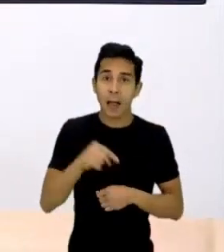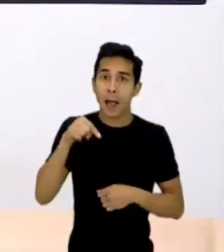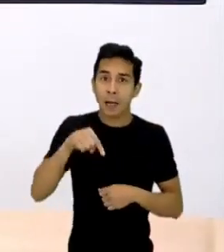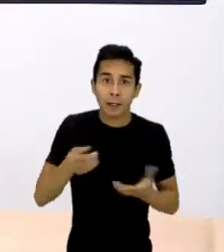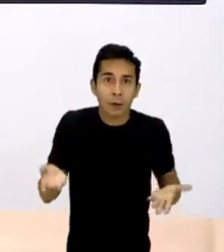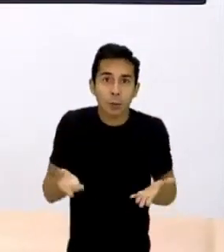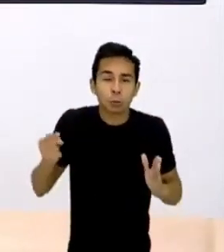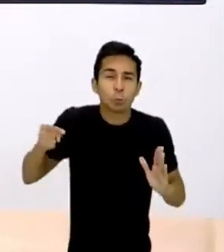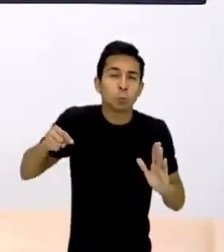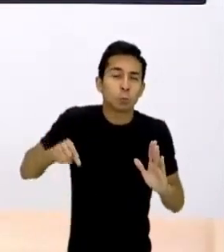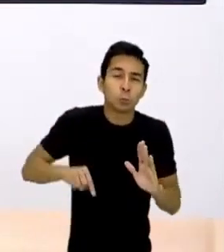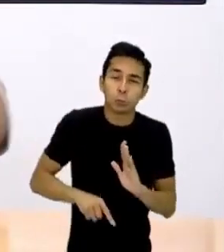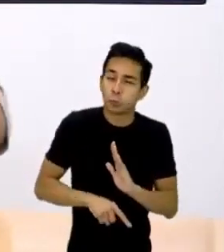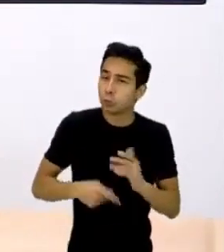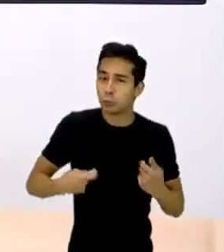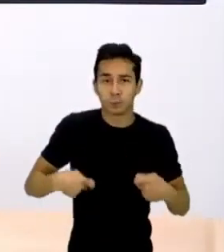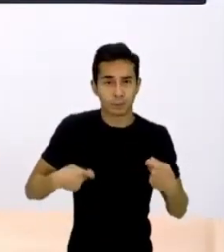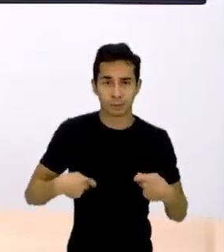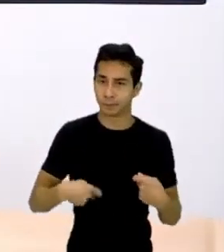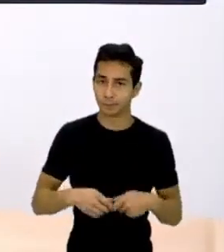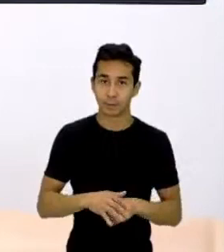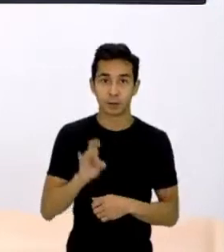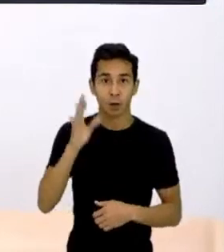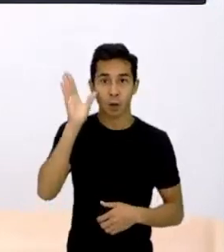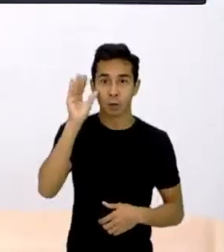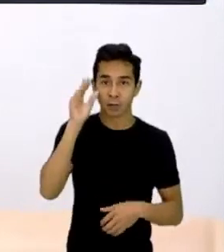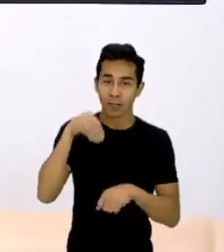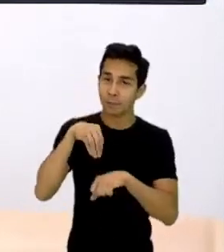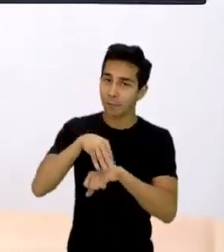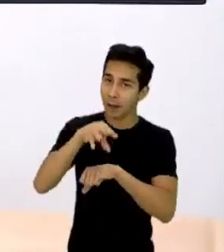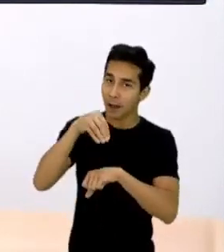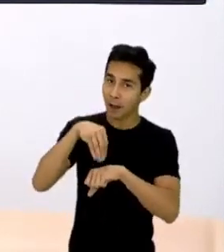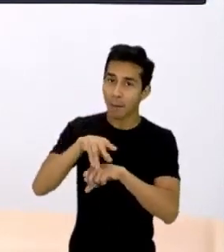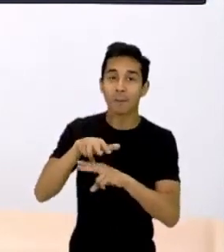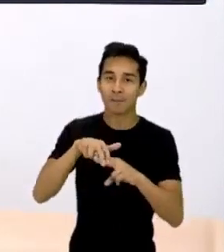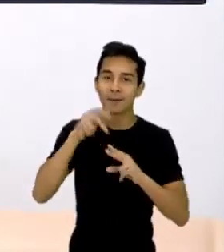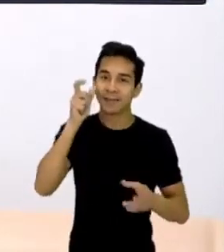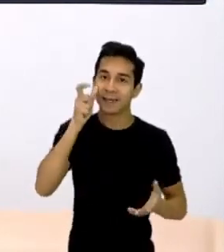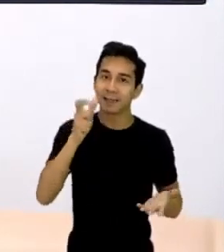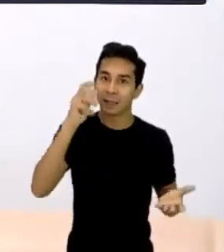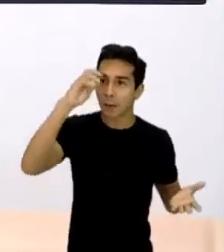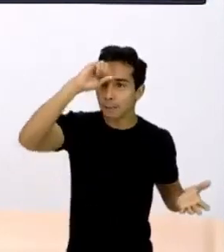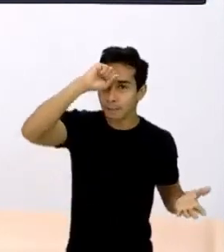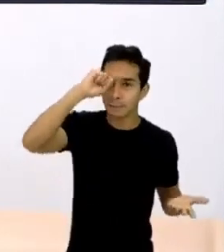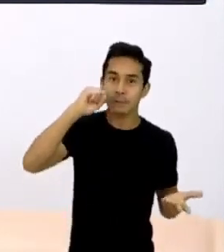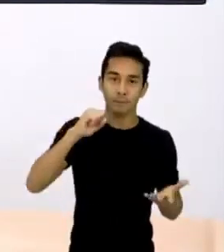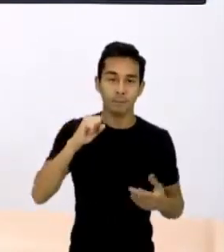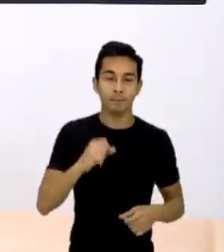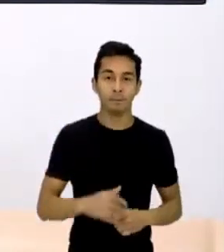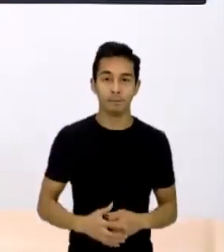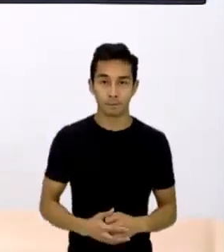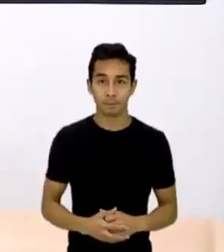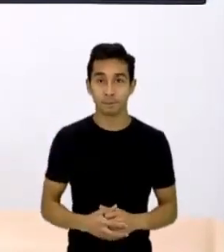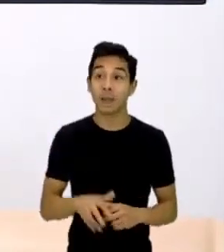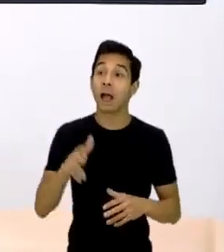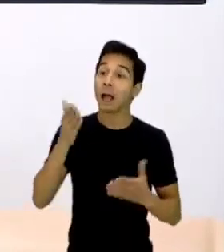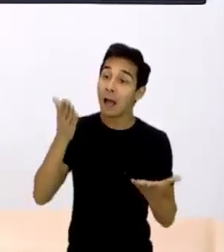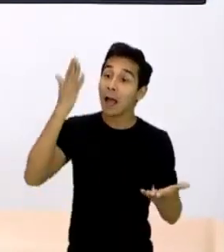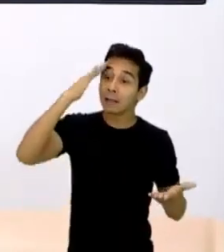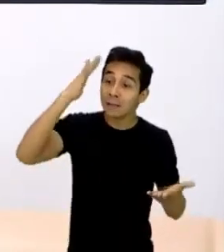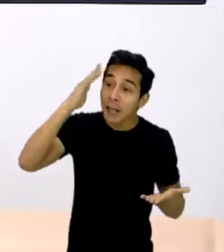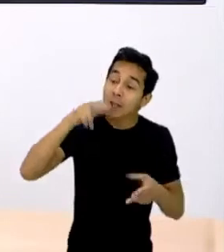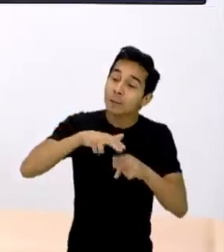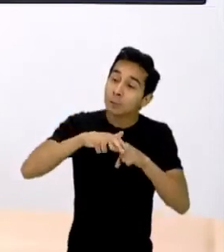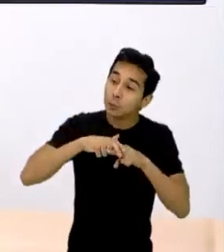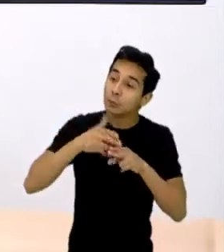profundamente nesses processos. Trago algumas curiosidades porque eu acho interessante, né? A gente ter sempre, é por isso que acontece tal coisa,